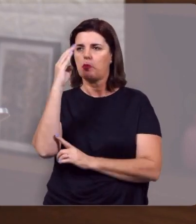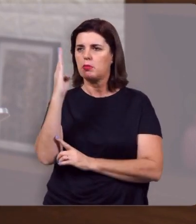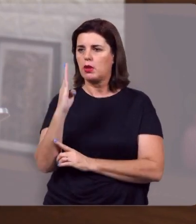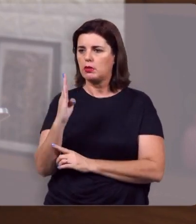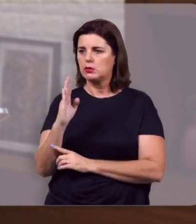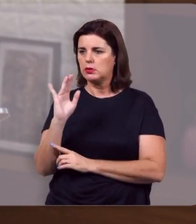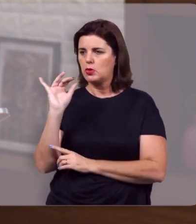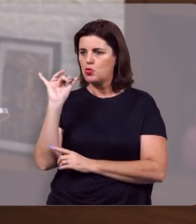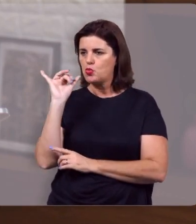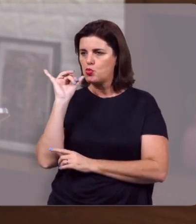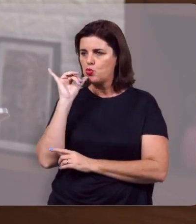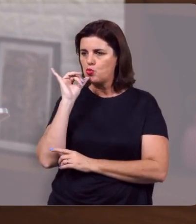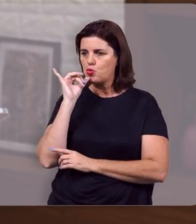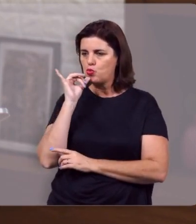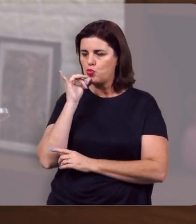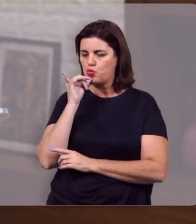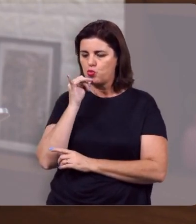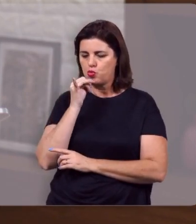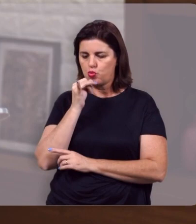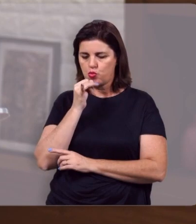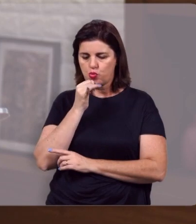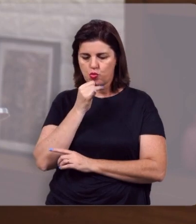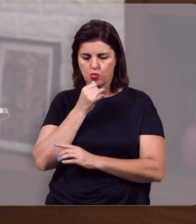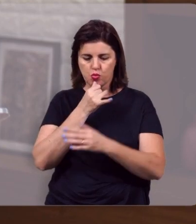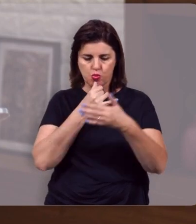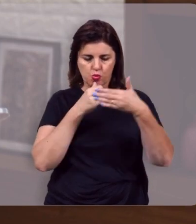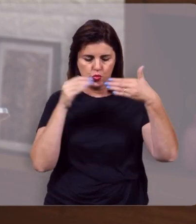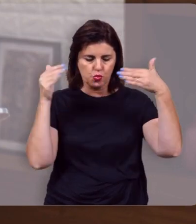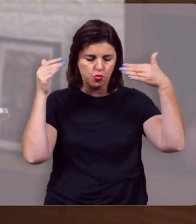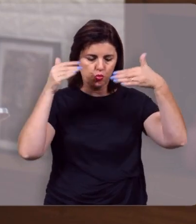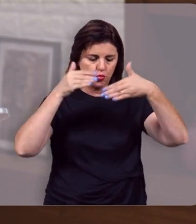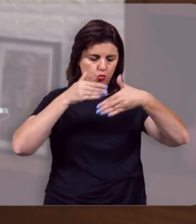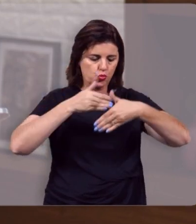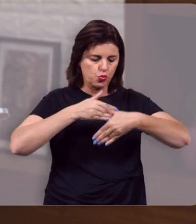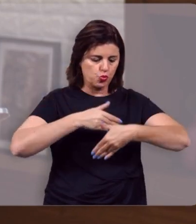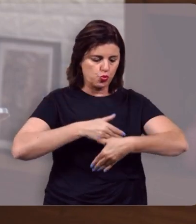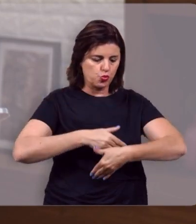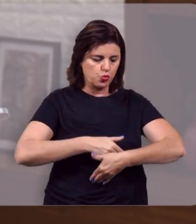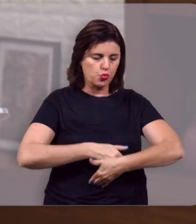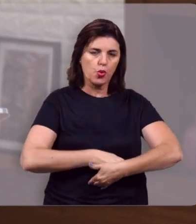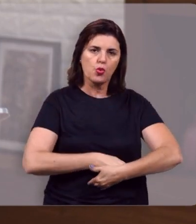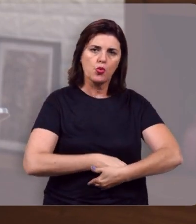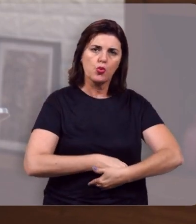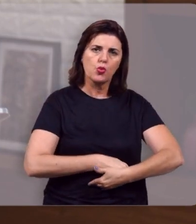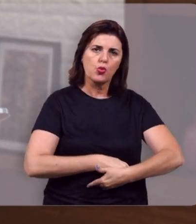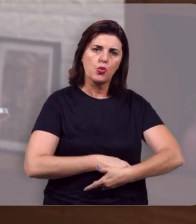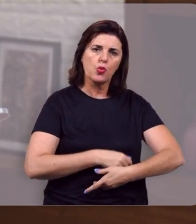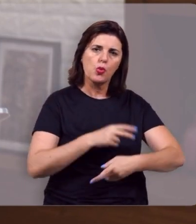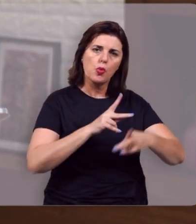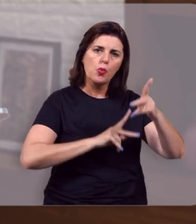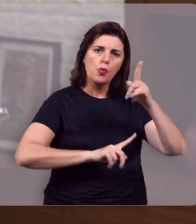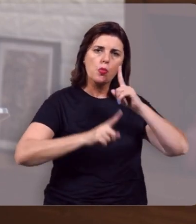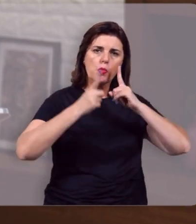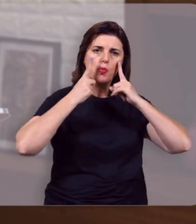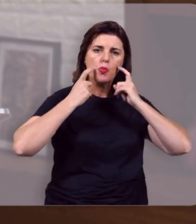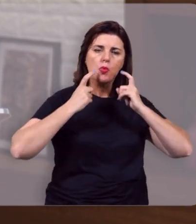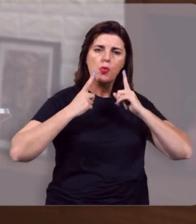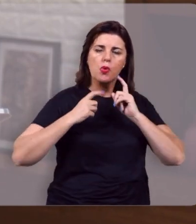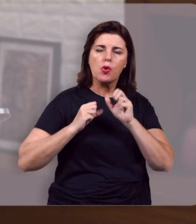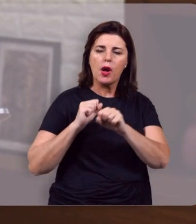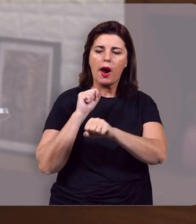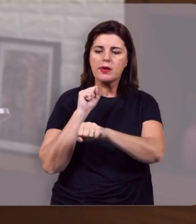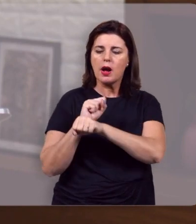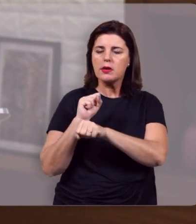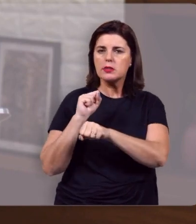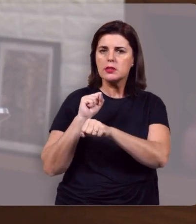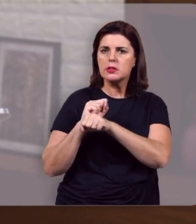cobriu-se de silêncio e a nação brasileira de lágrimas. A expectativa de